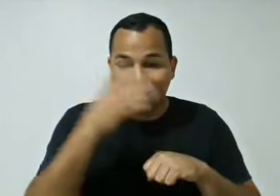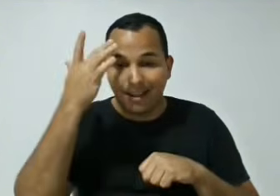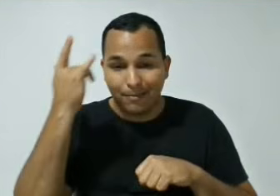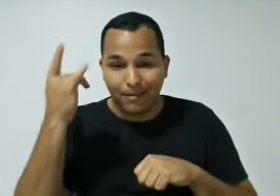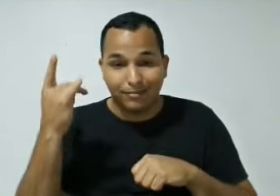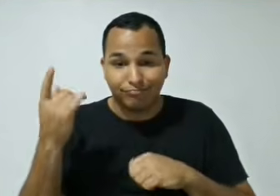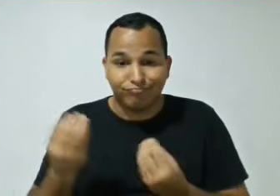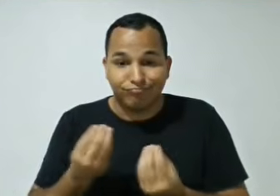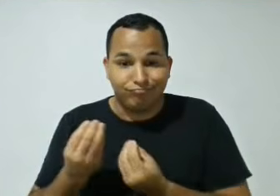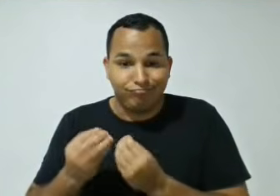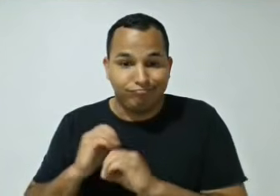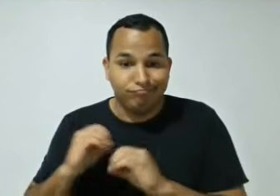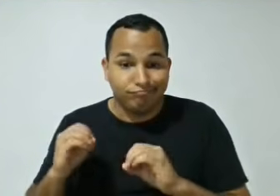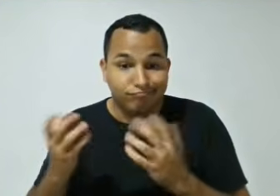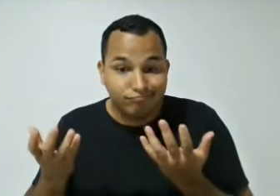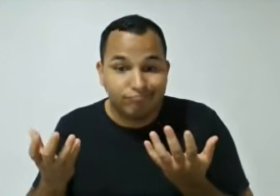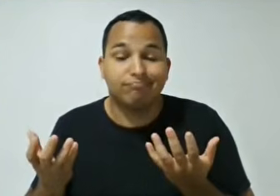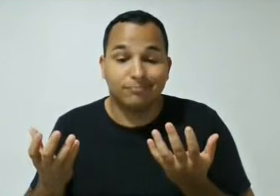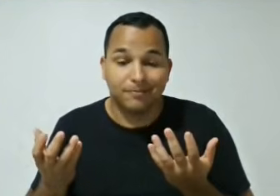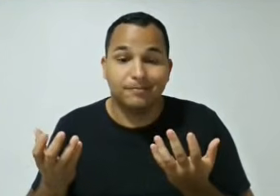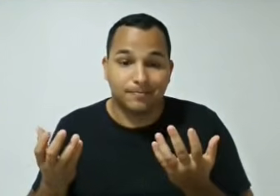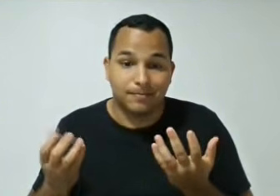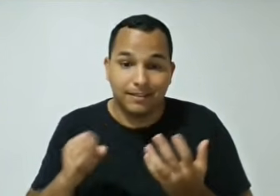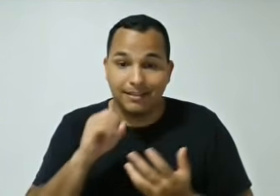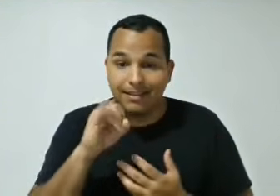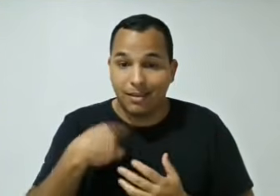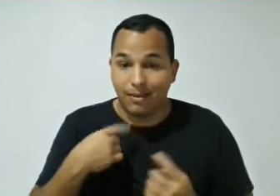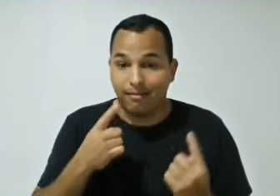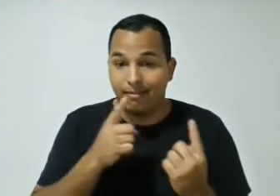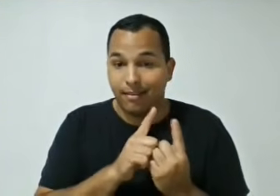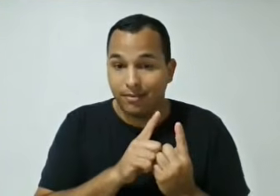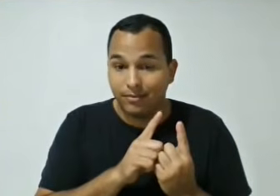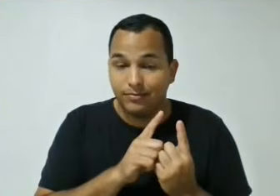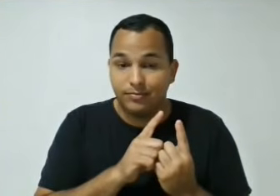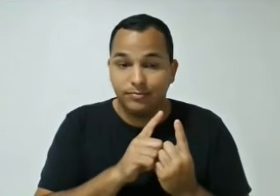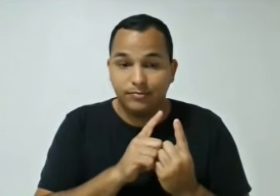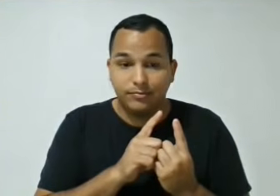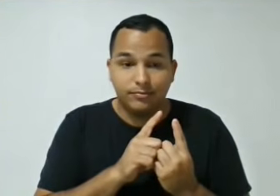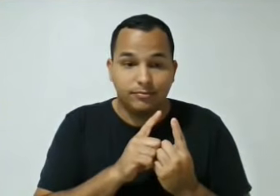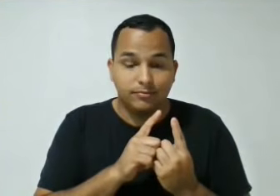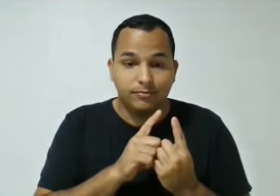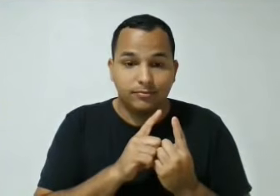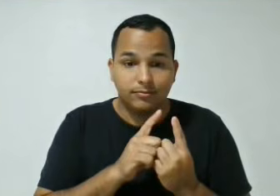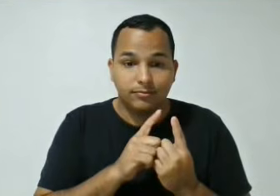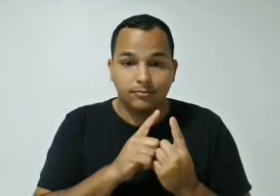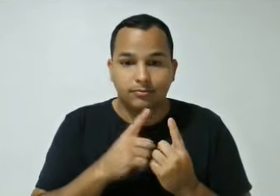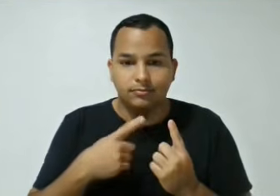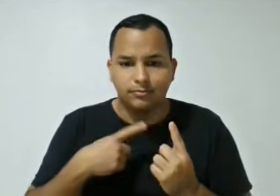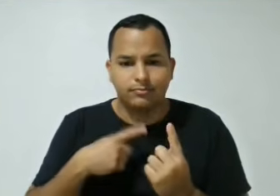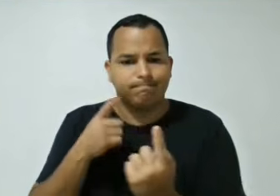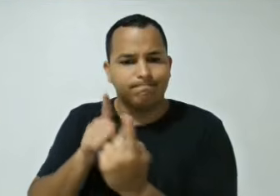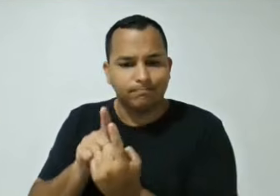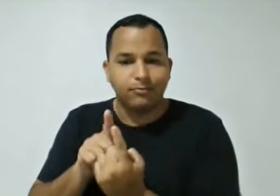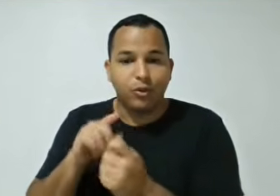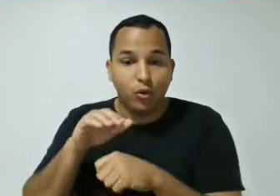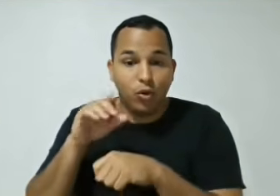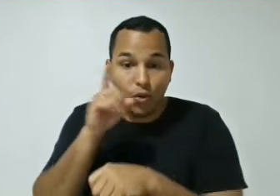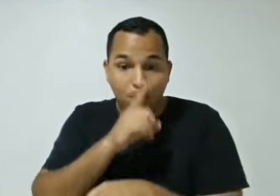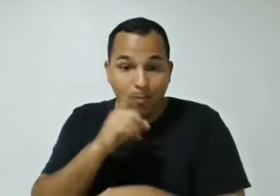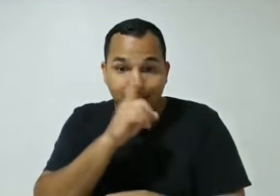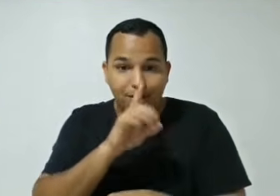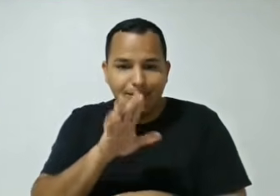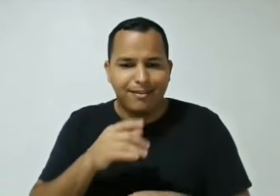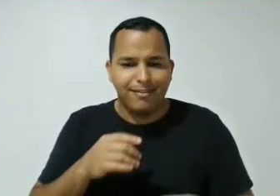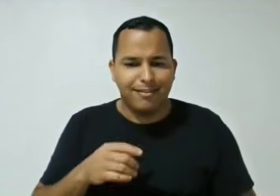descoberto. Se eu atendo... temos muita demanda para atividades no domingo, mas se eu atendo no domingo, durante a